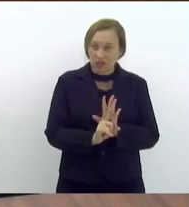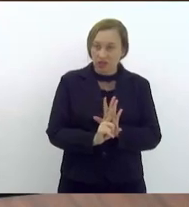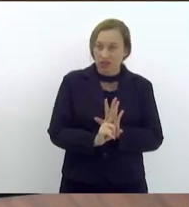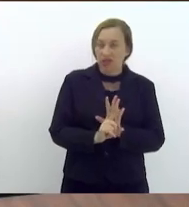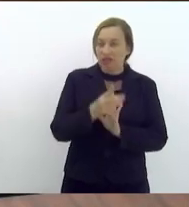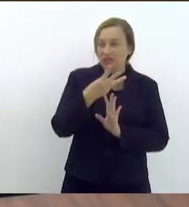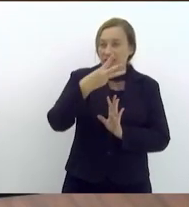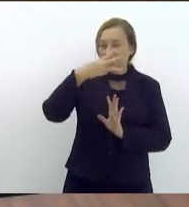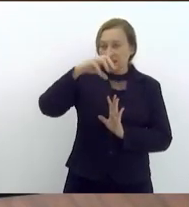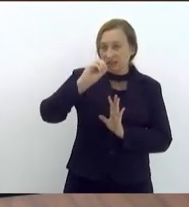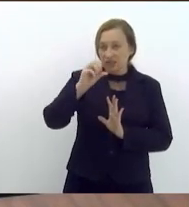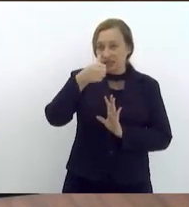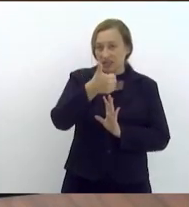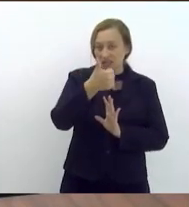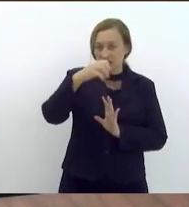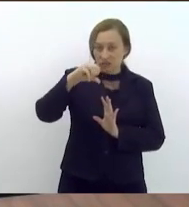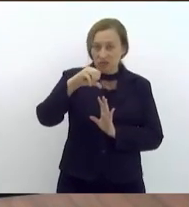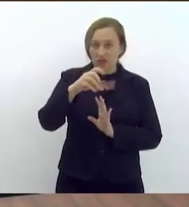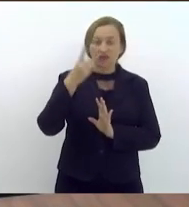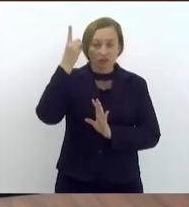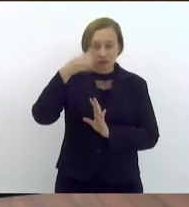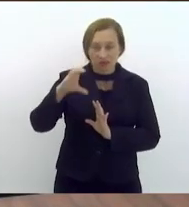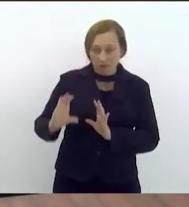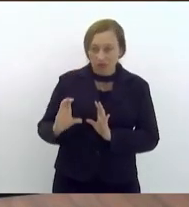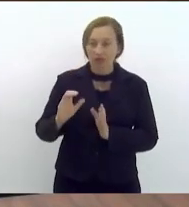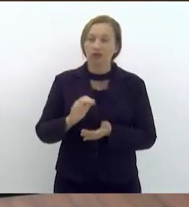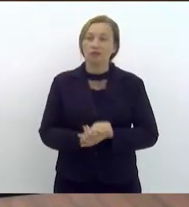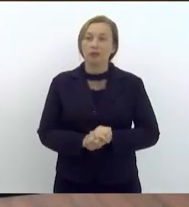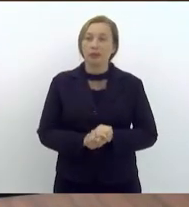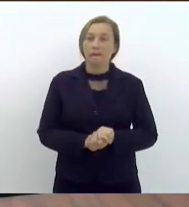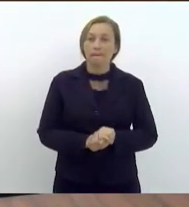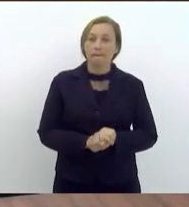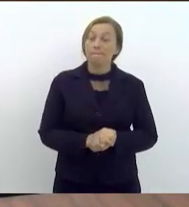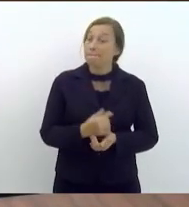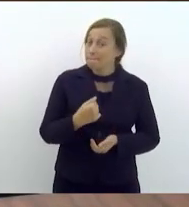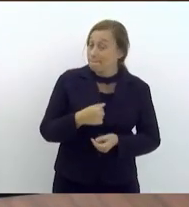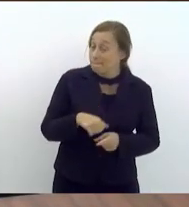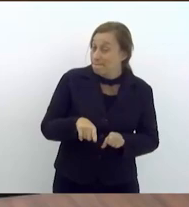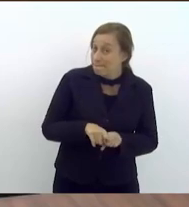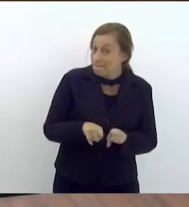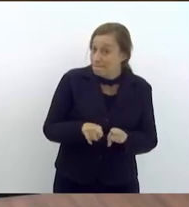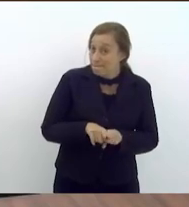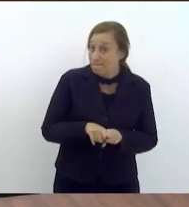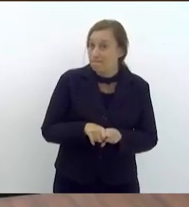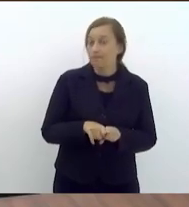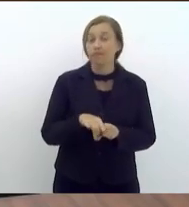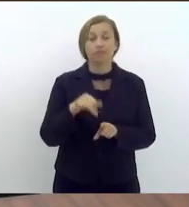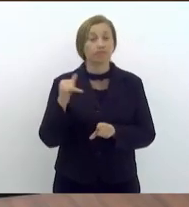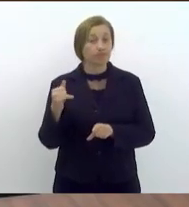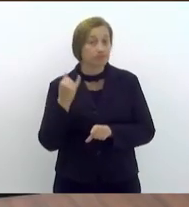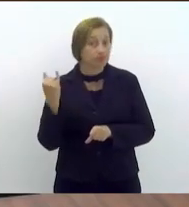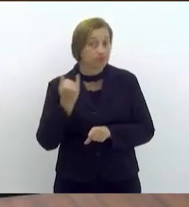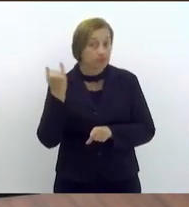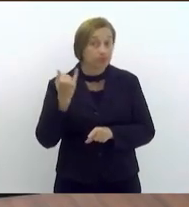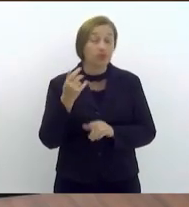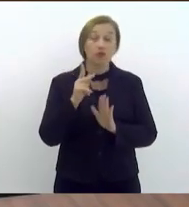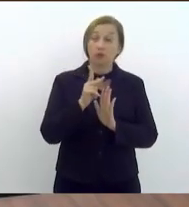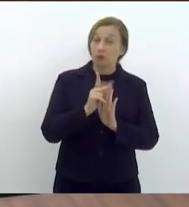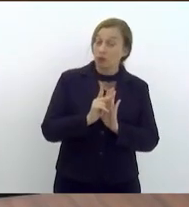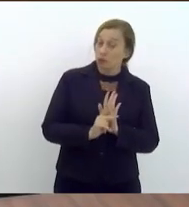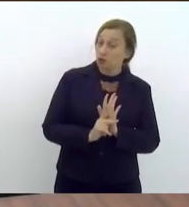3019 de 2022 do deputado Carlos Mickey dizer que eu também acho meritória o projeto